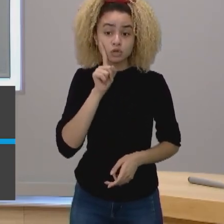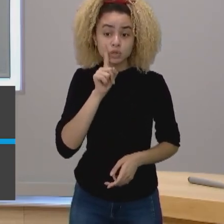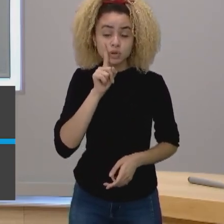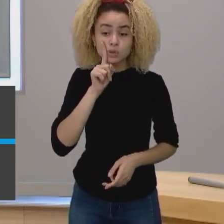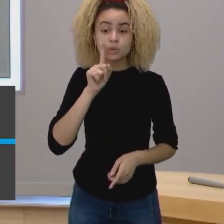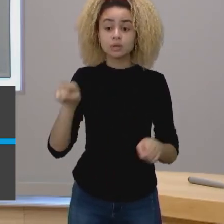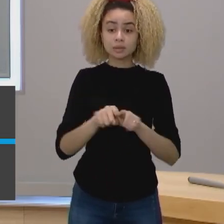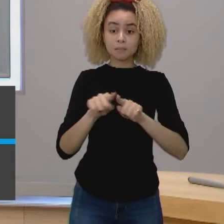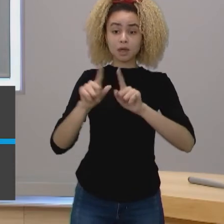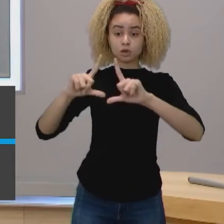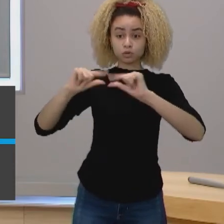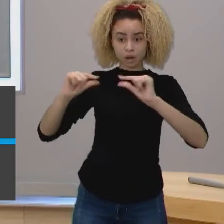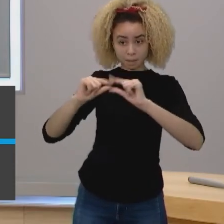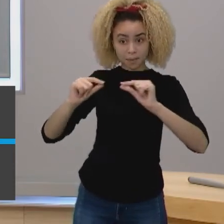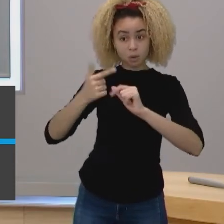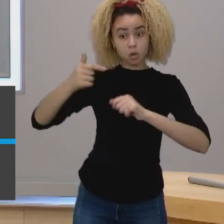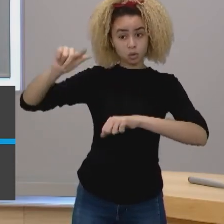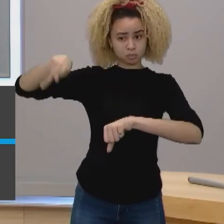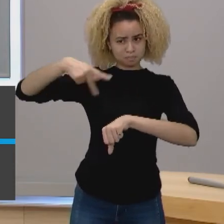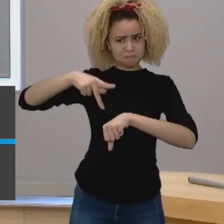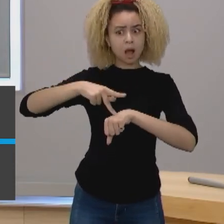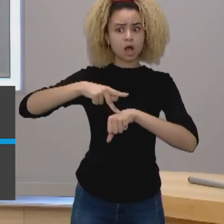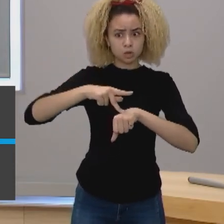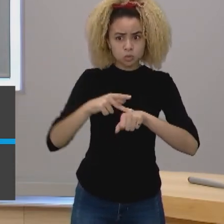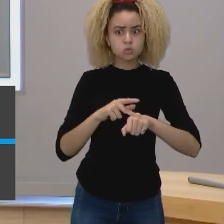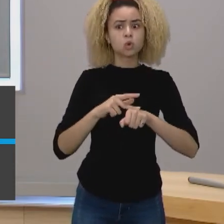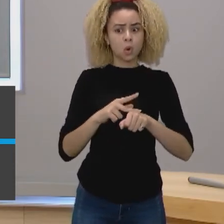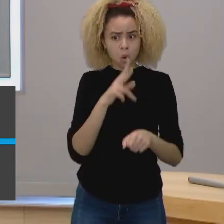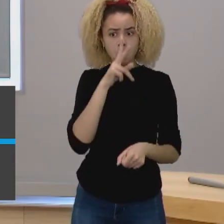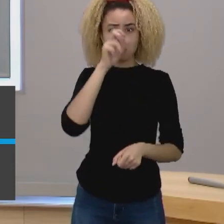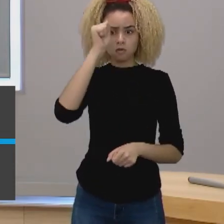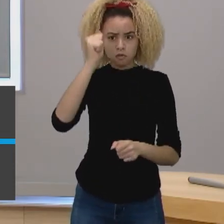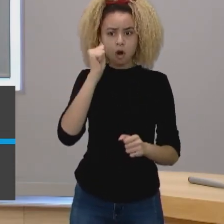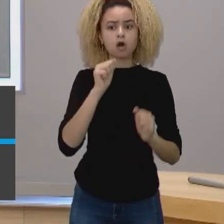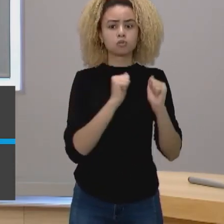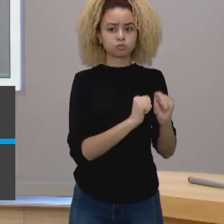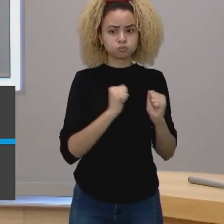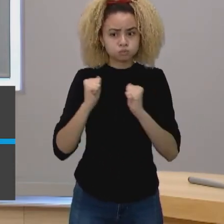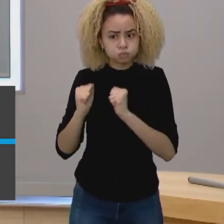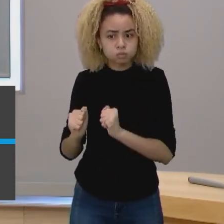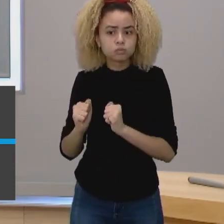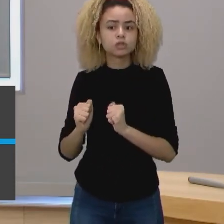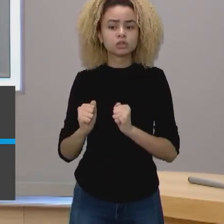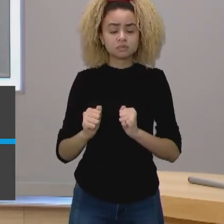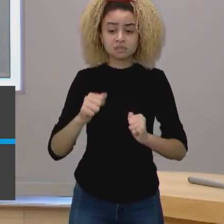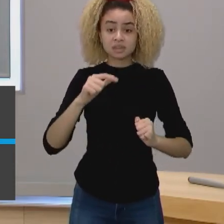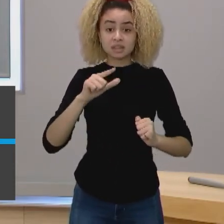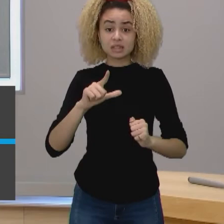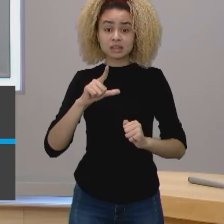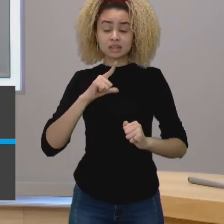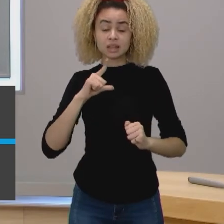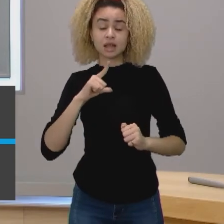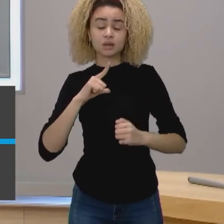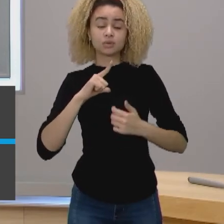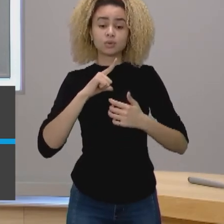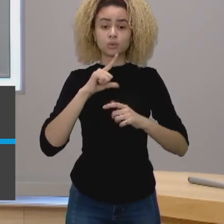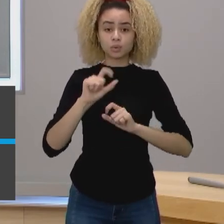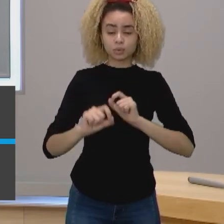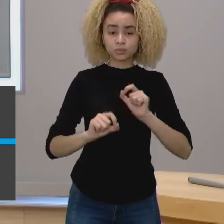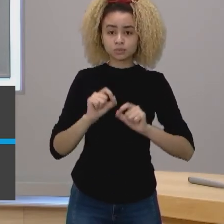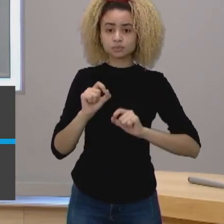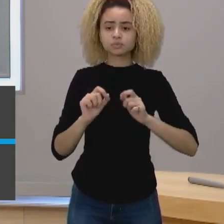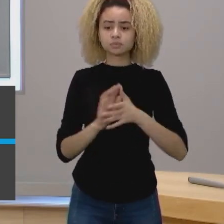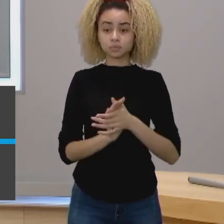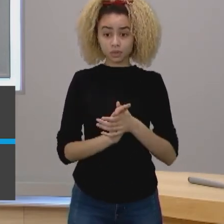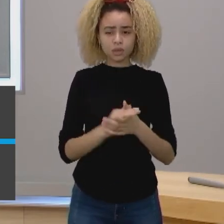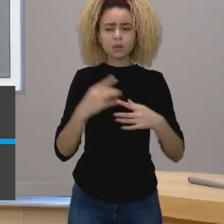Japão, que é um outro país muito poderoso economicamente, teve uma ascensão meteórica, né? Então, e